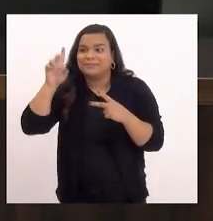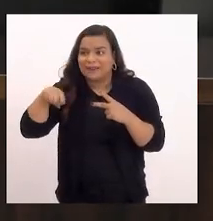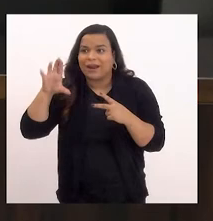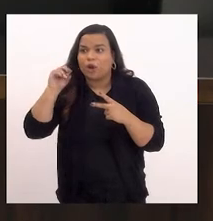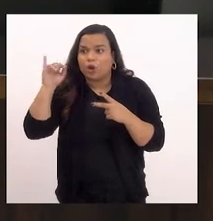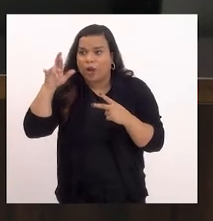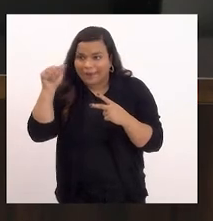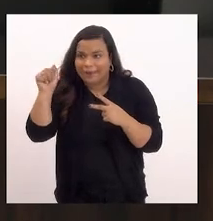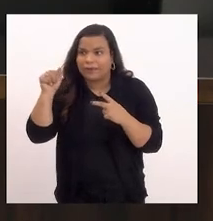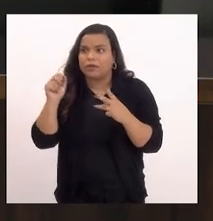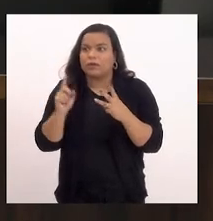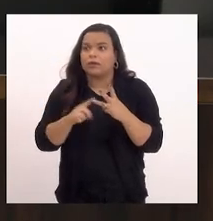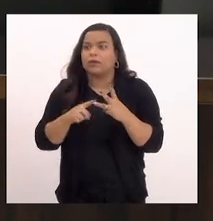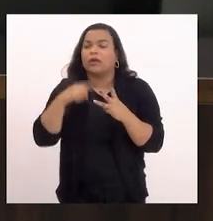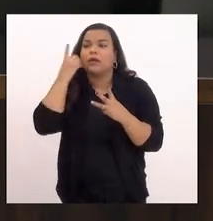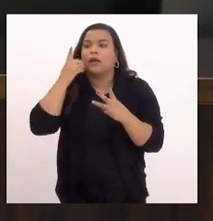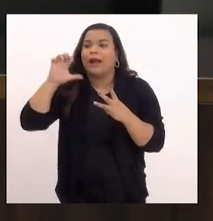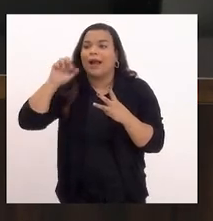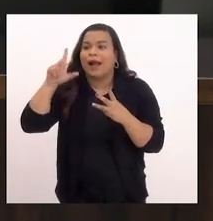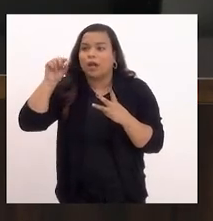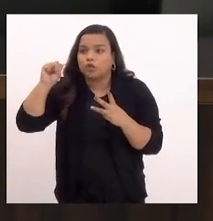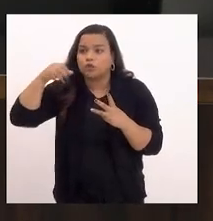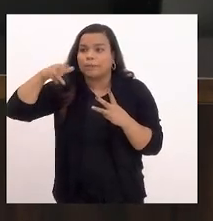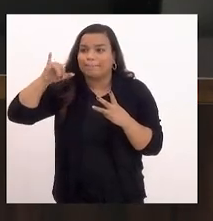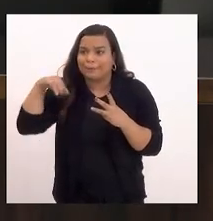deputado André Correia, deputado Carlos Mink,